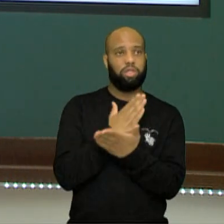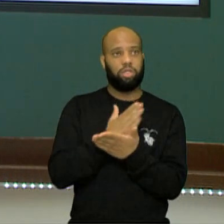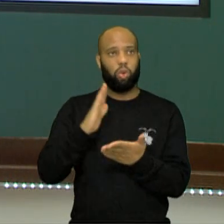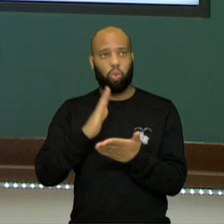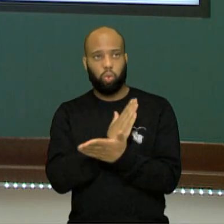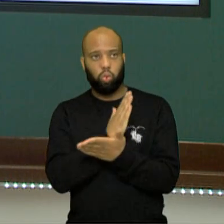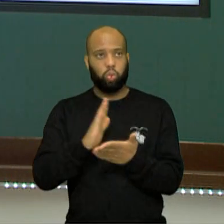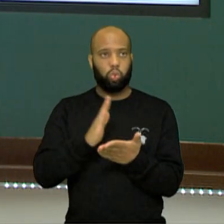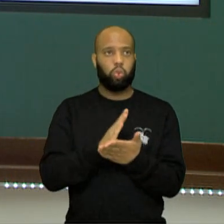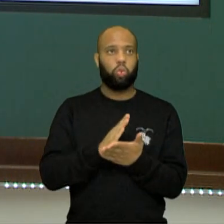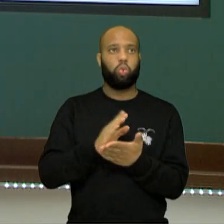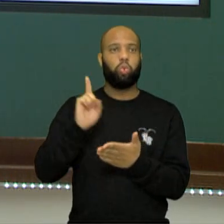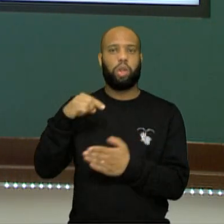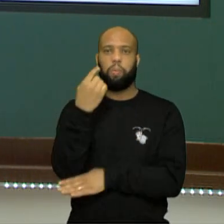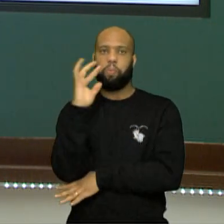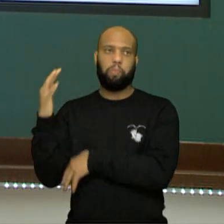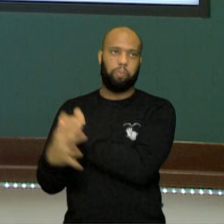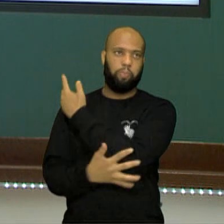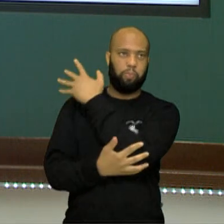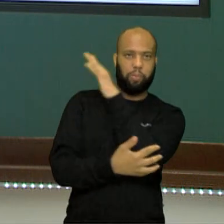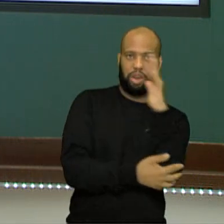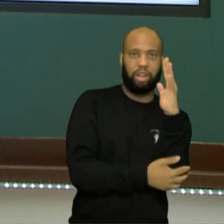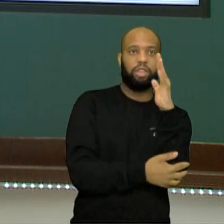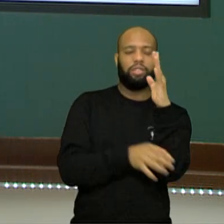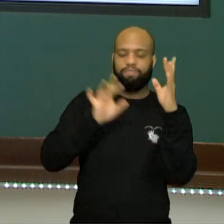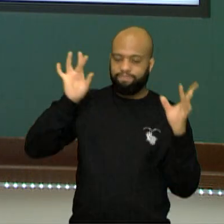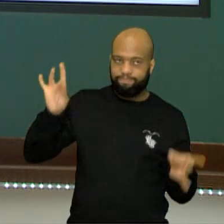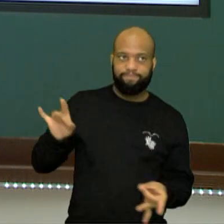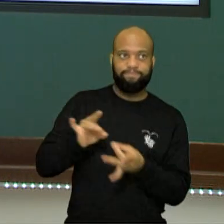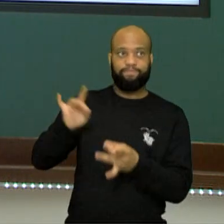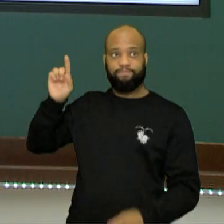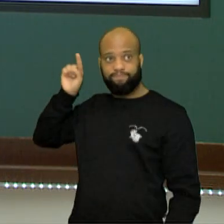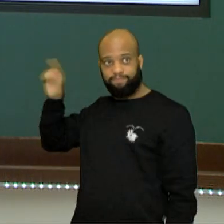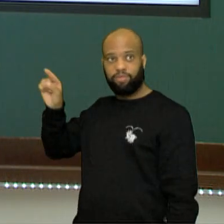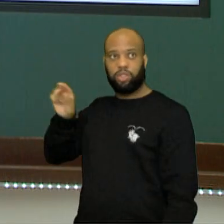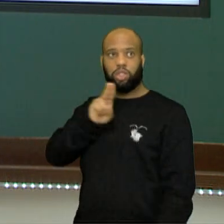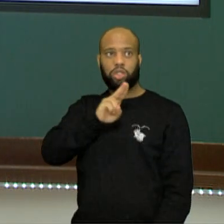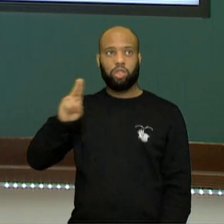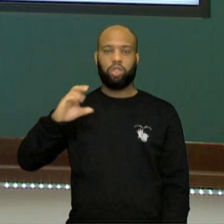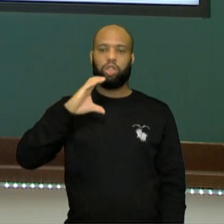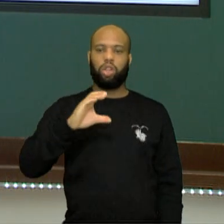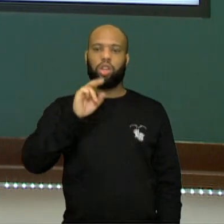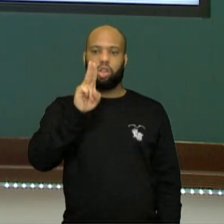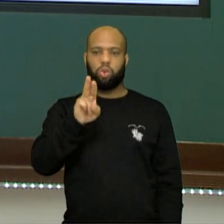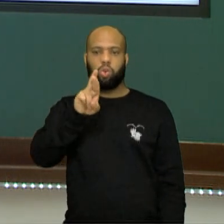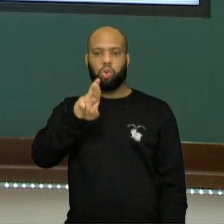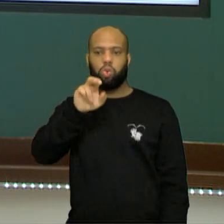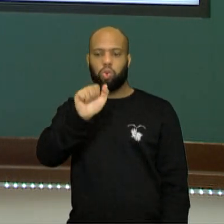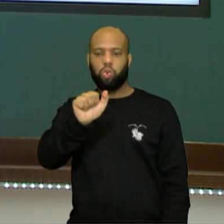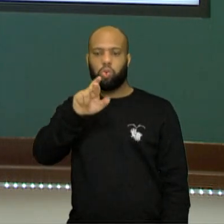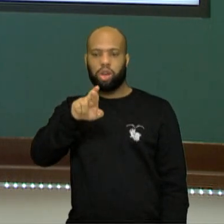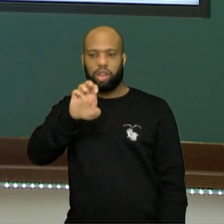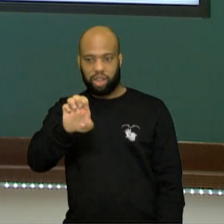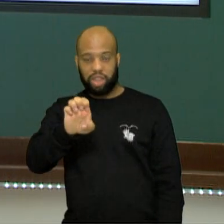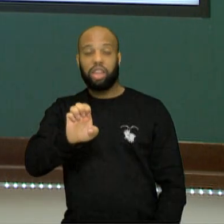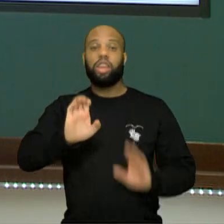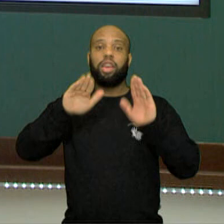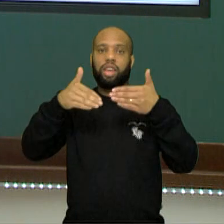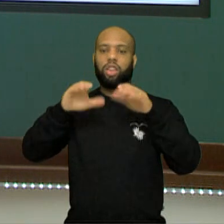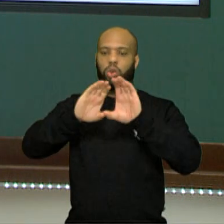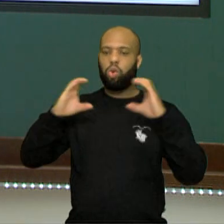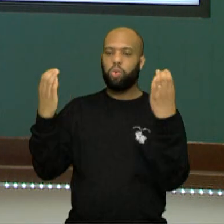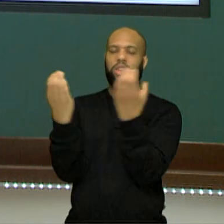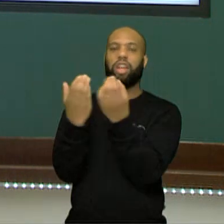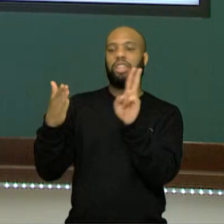algumas plantas, que exclusivamente essa plantinha aqui, que chama curare, aonde os índios já faziam